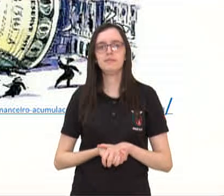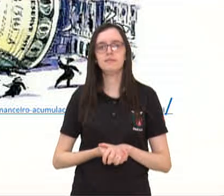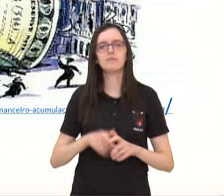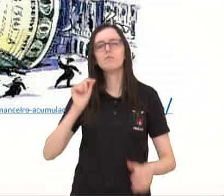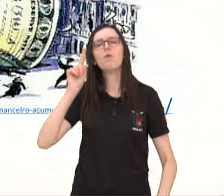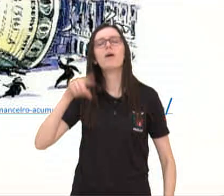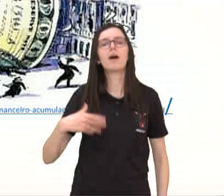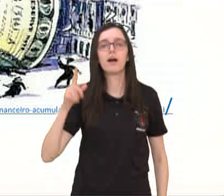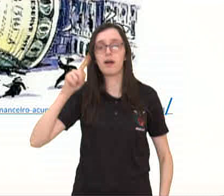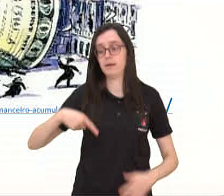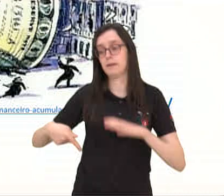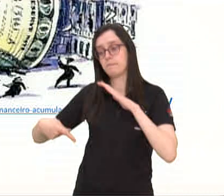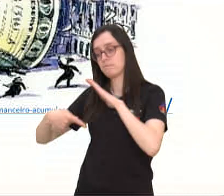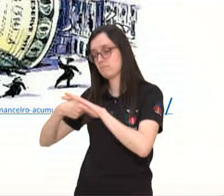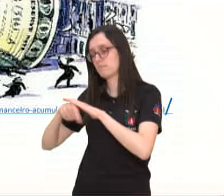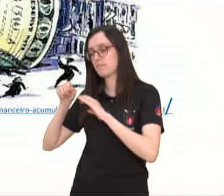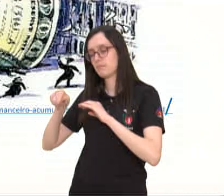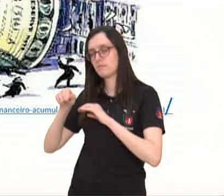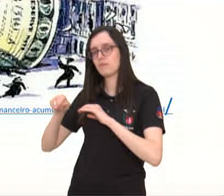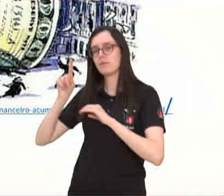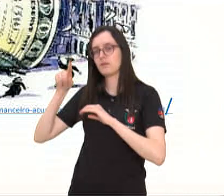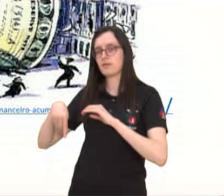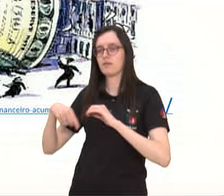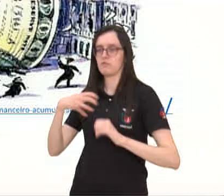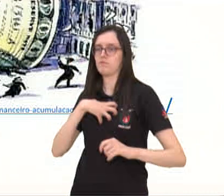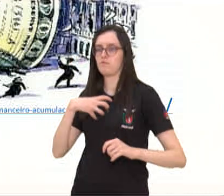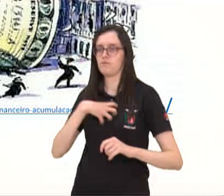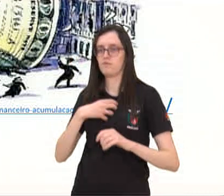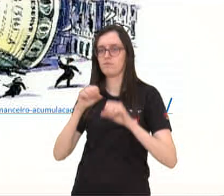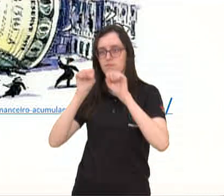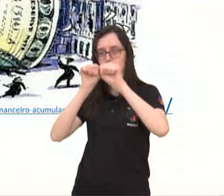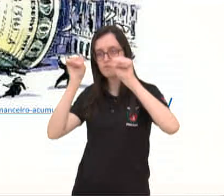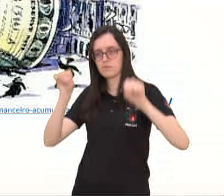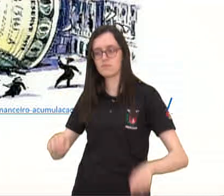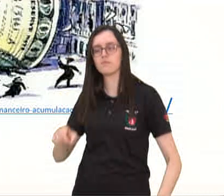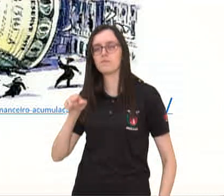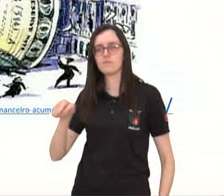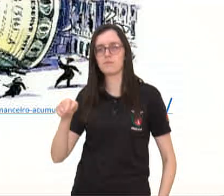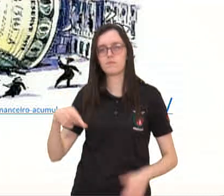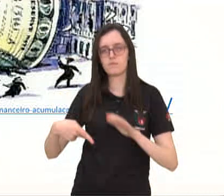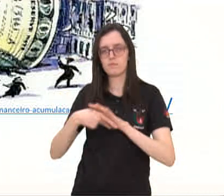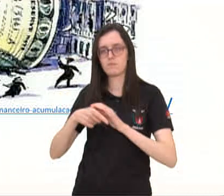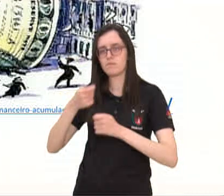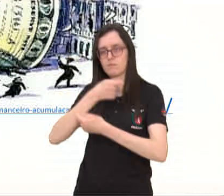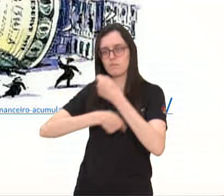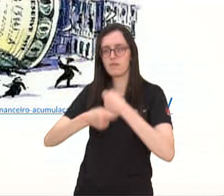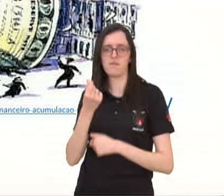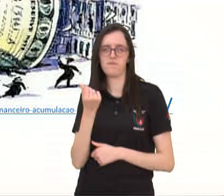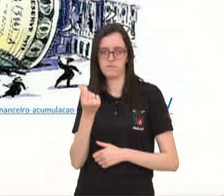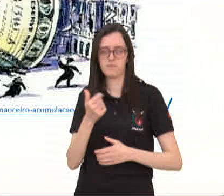é oriunda nesse formato desse sistema econômico.